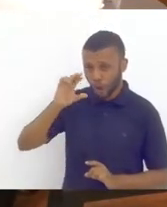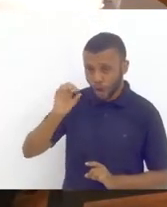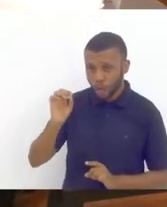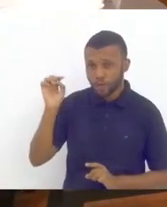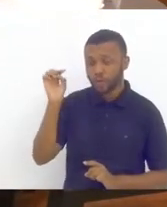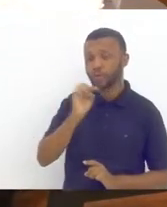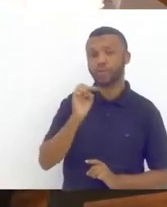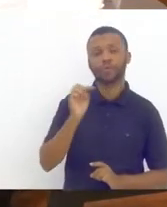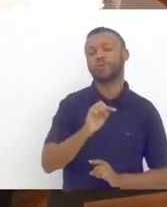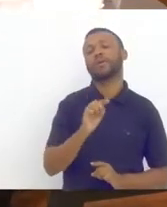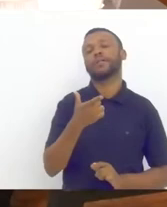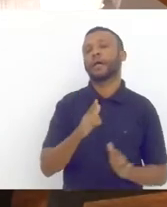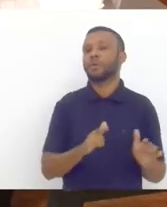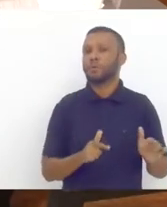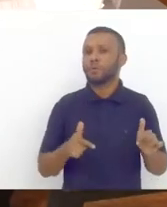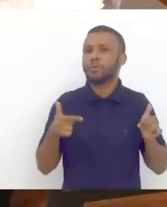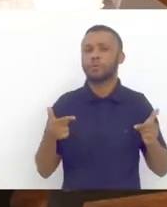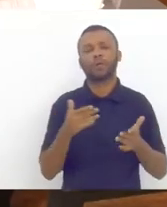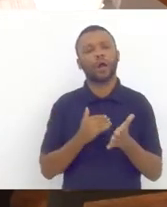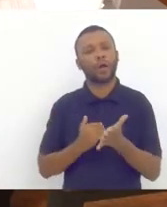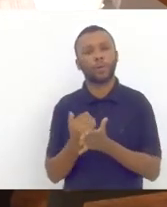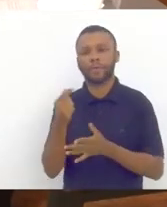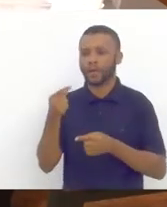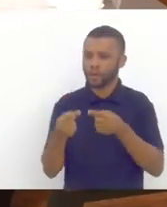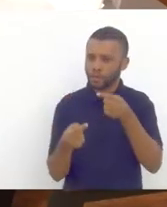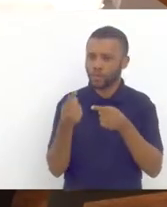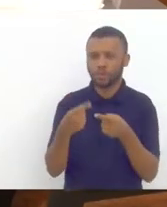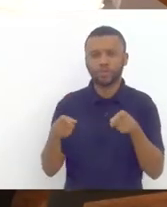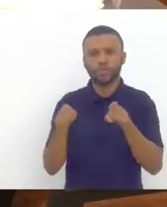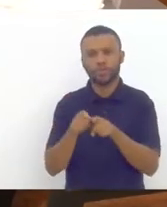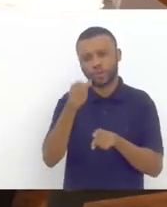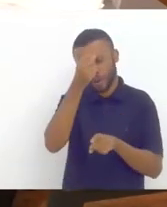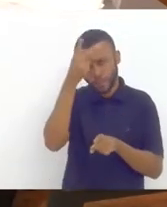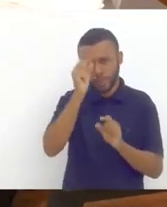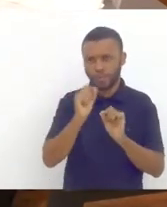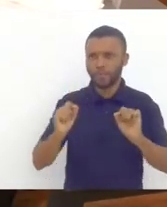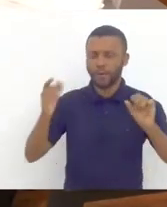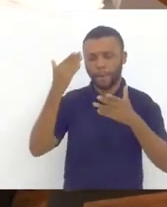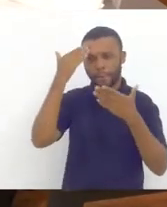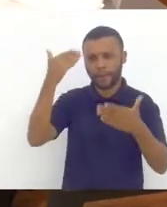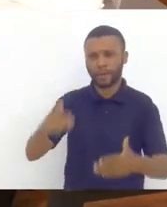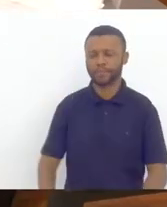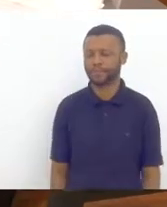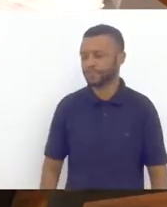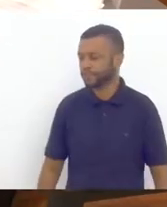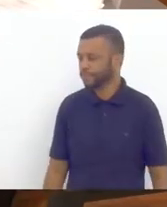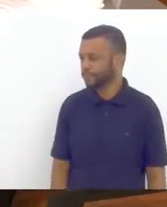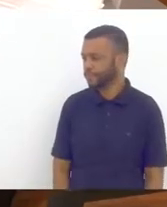Que está levantando essa discussão junto aos municípios. Obrigado.